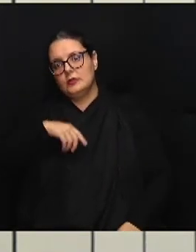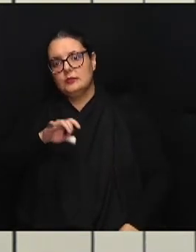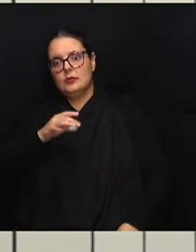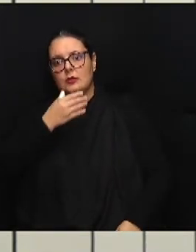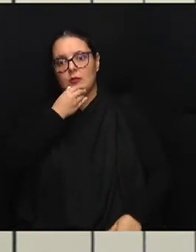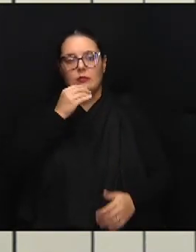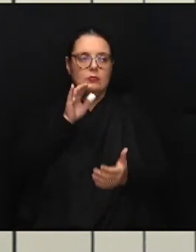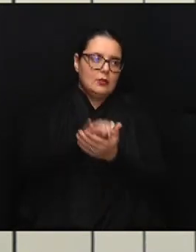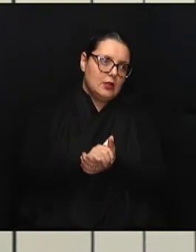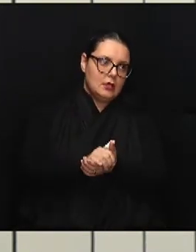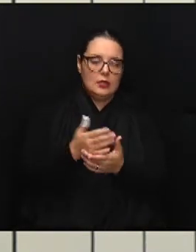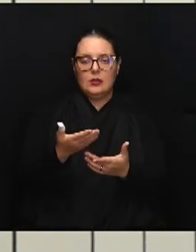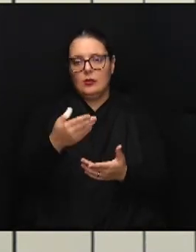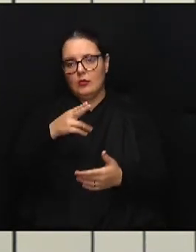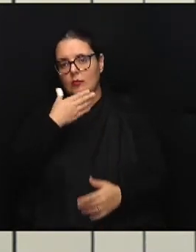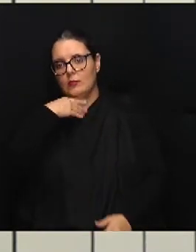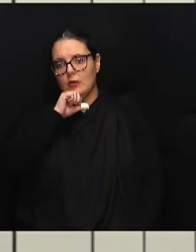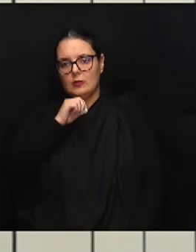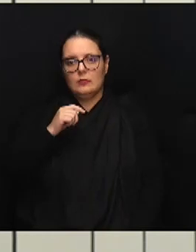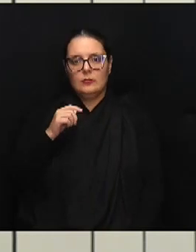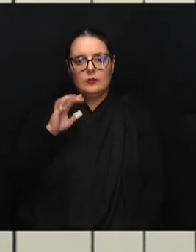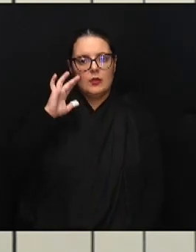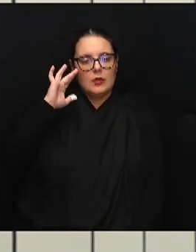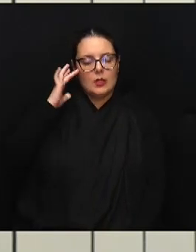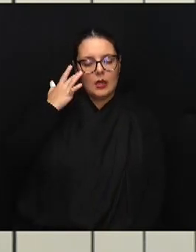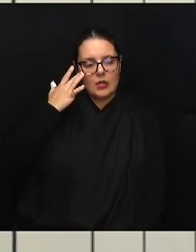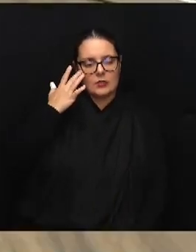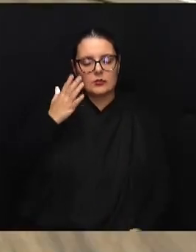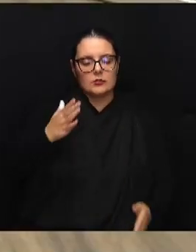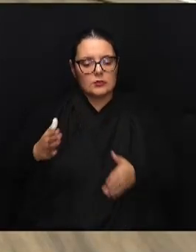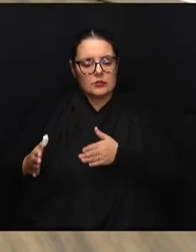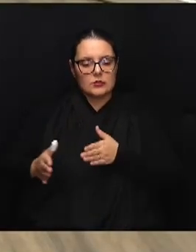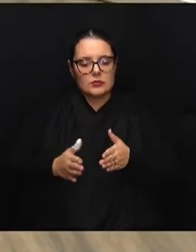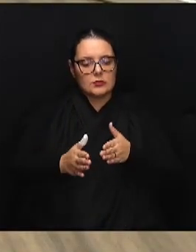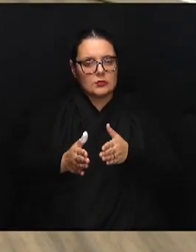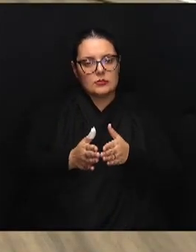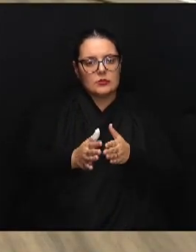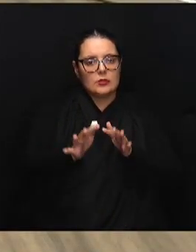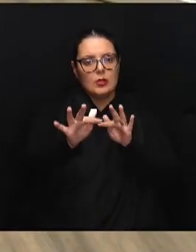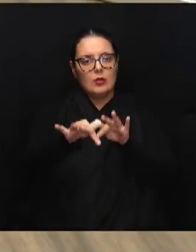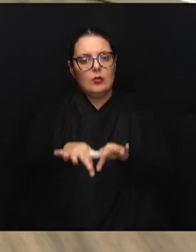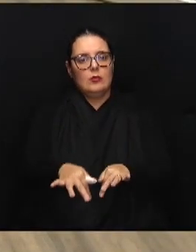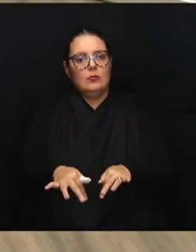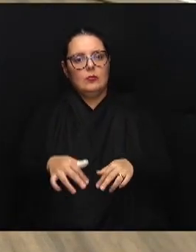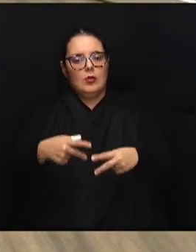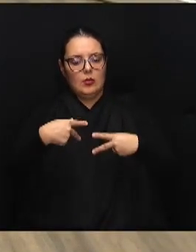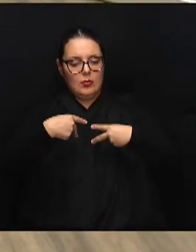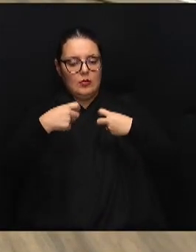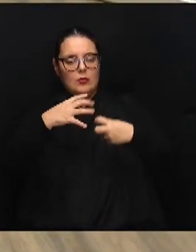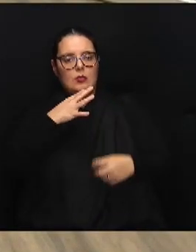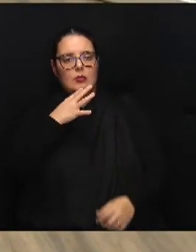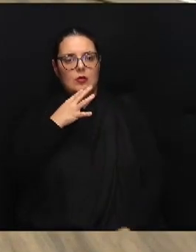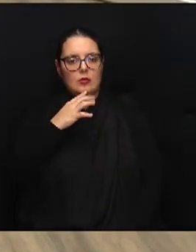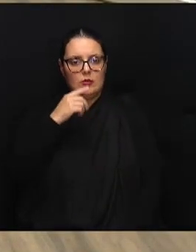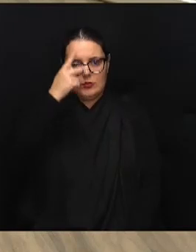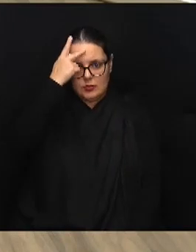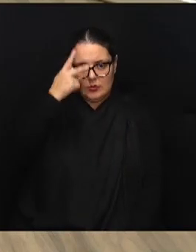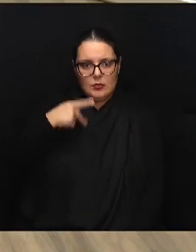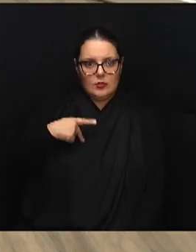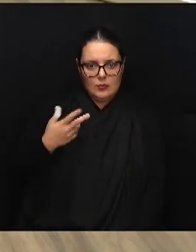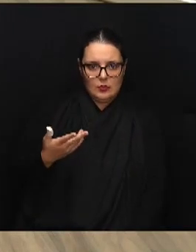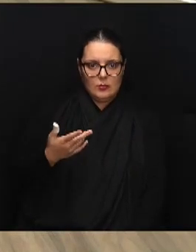E acho que estamos caminhando finalmente para o conhecimento de nós mesmos,